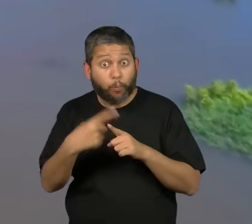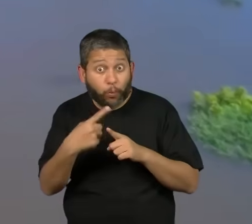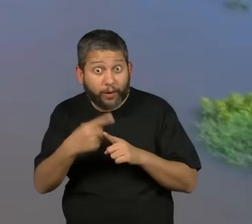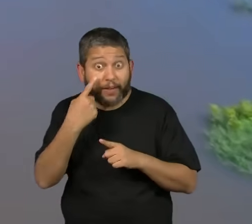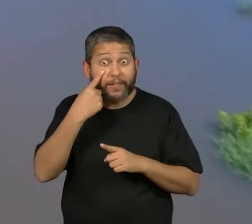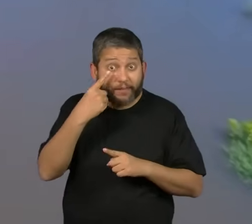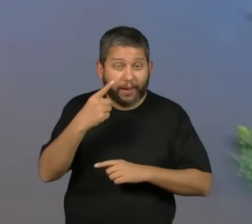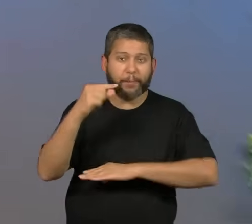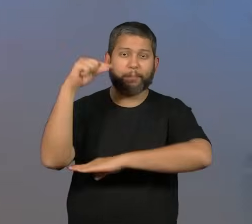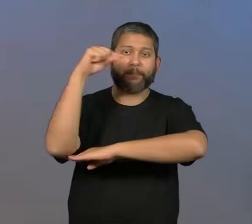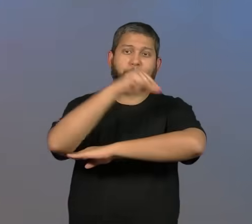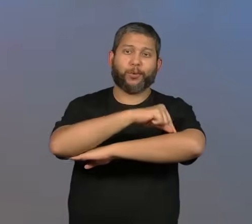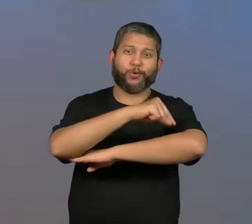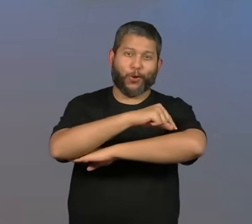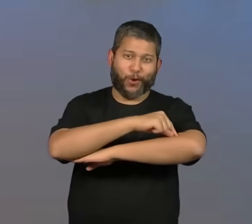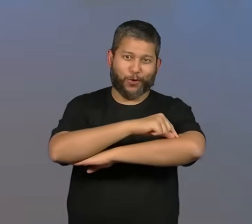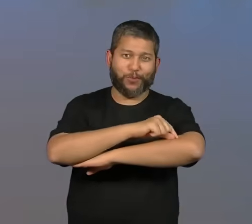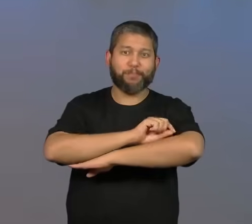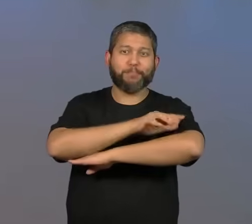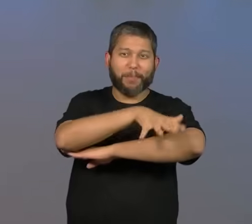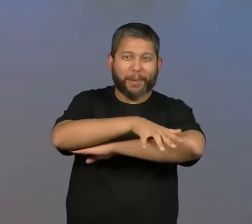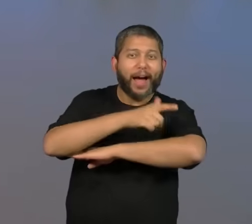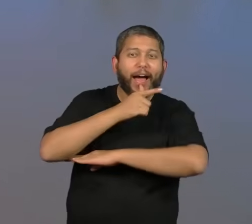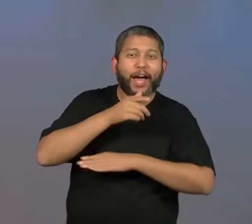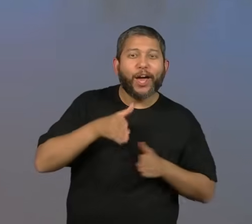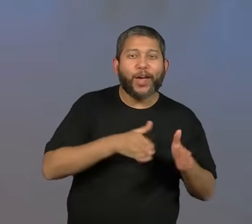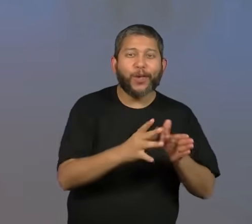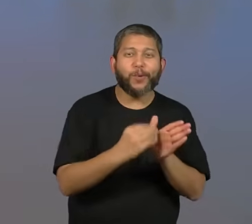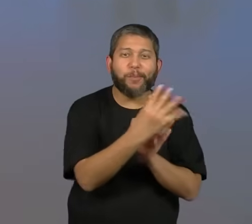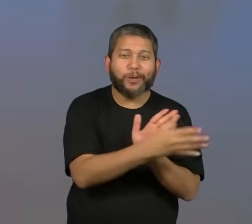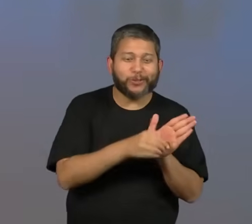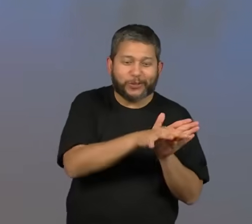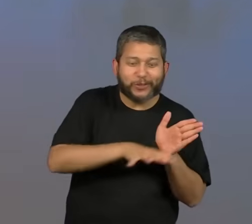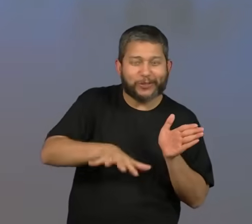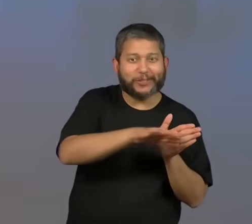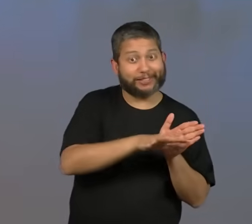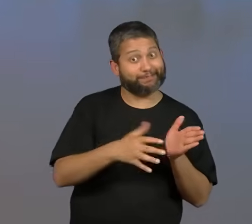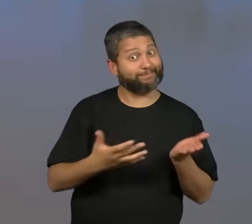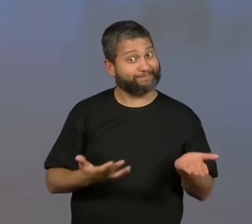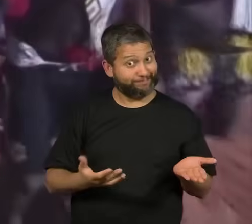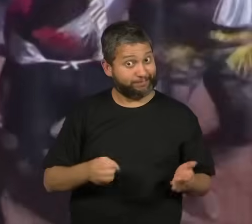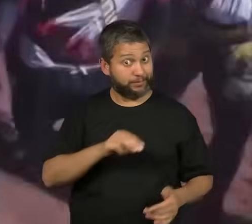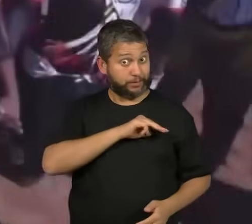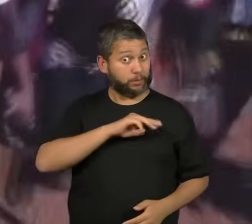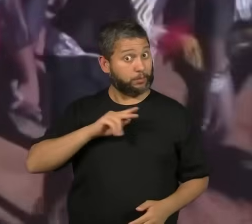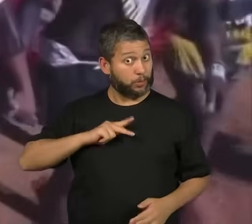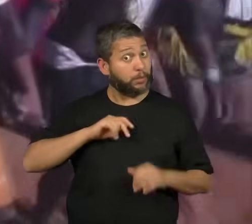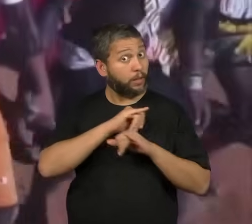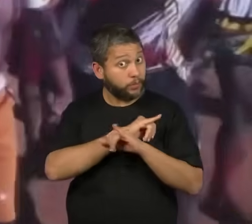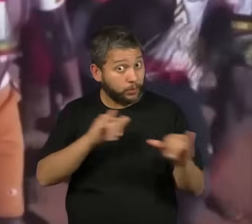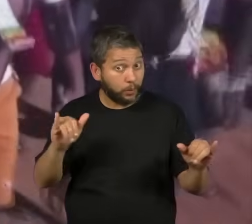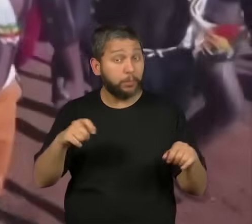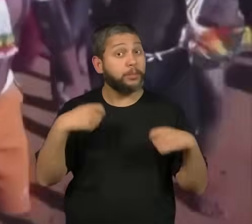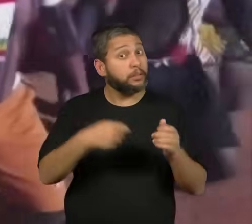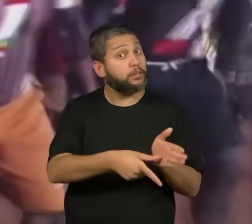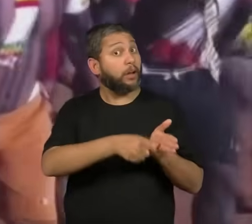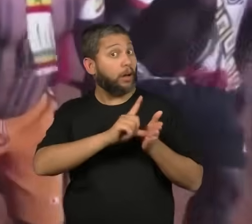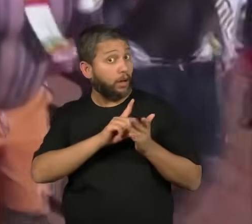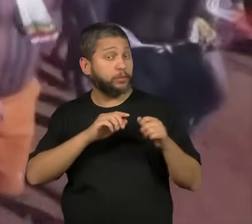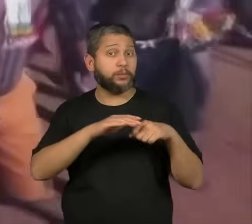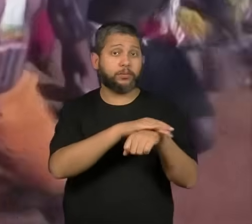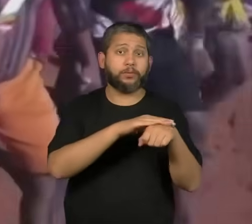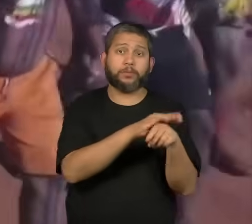de petróleo na foz do Rio Amazonas. Segundo o MPF, é preciso realizar consultas prévias a